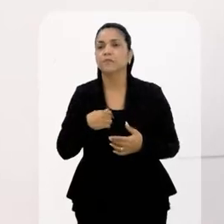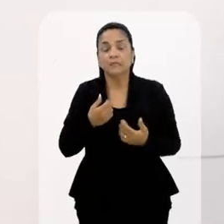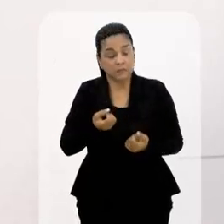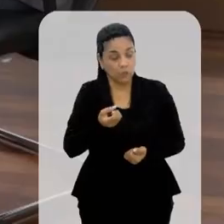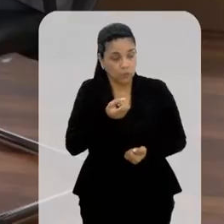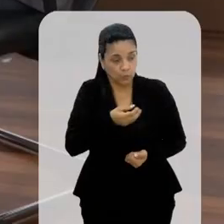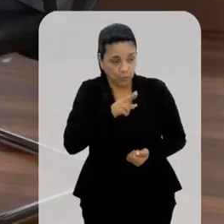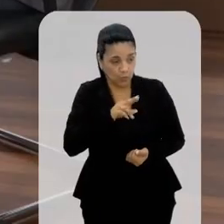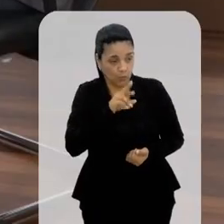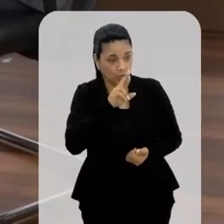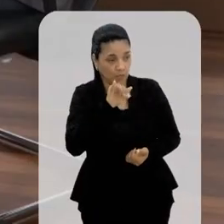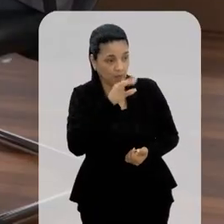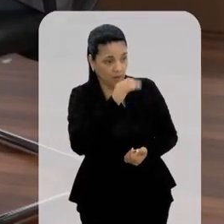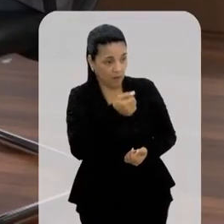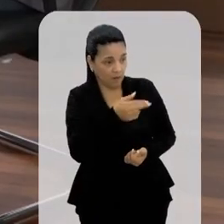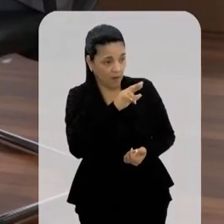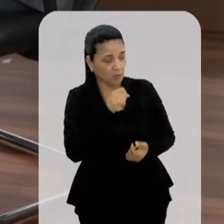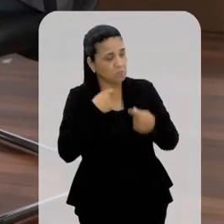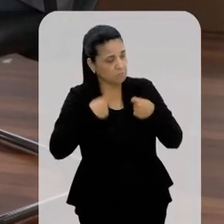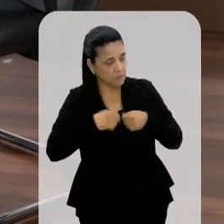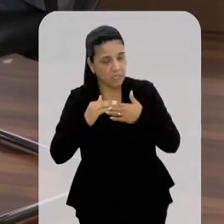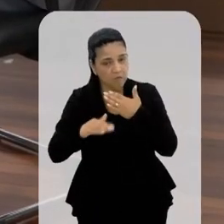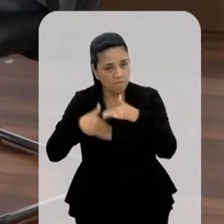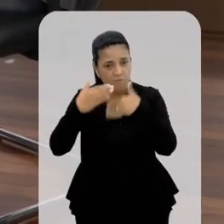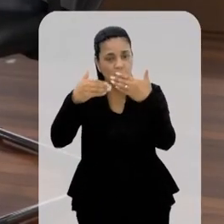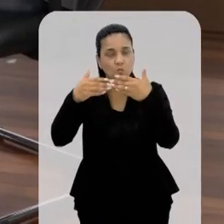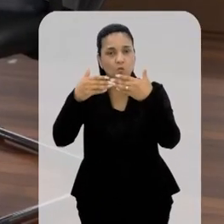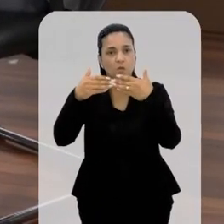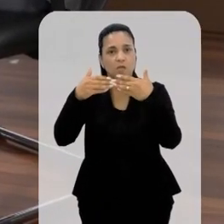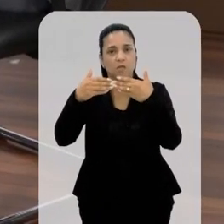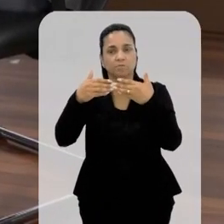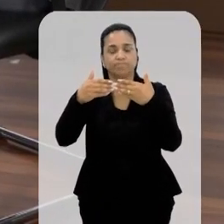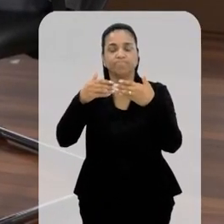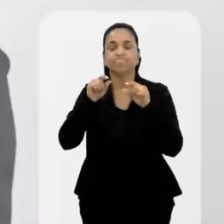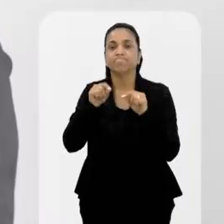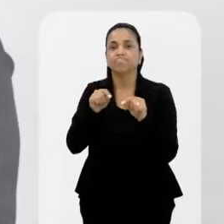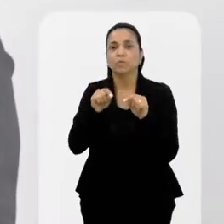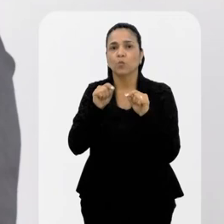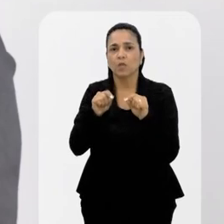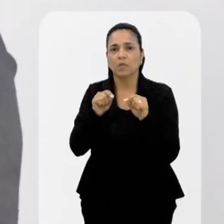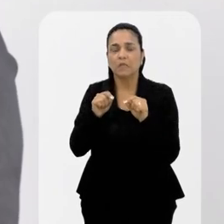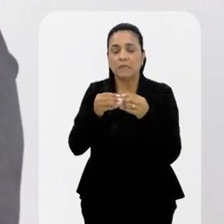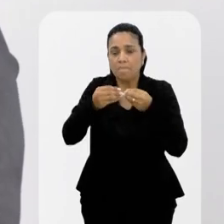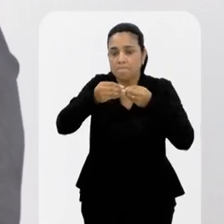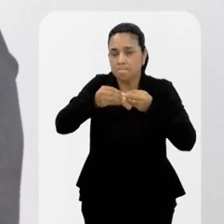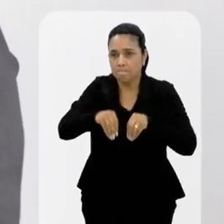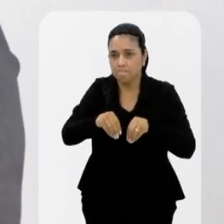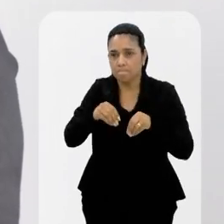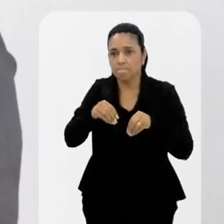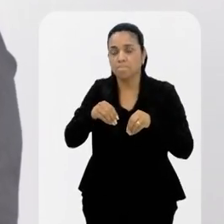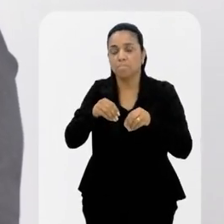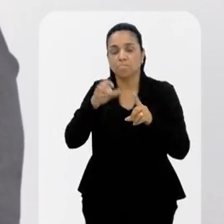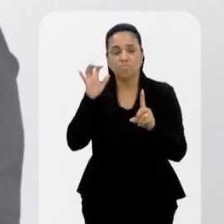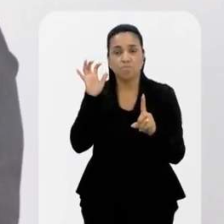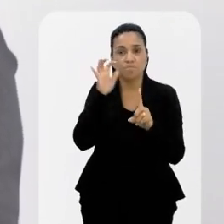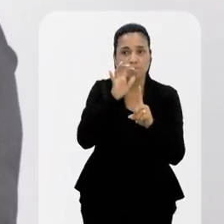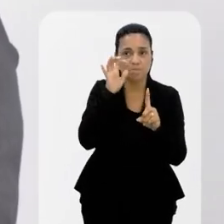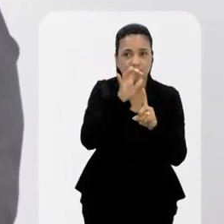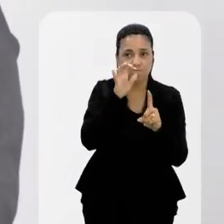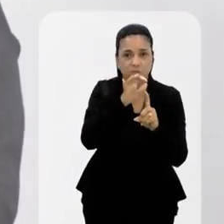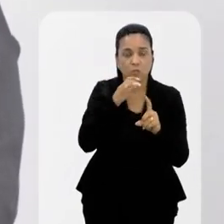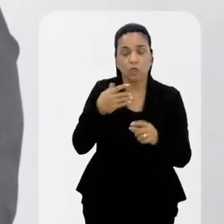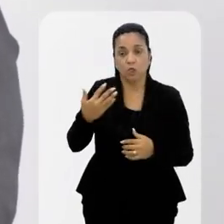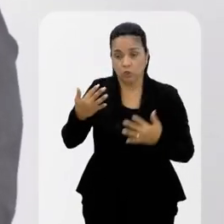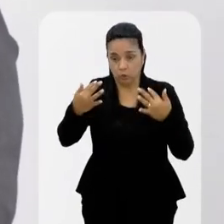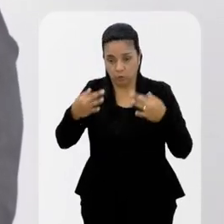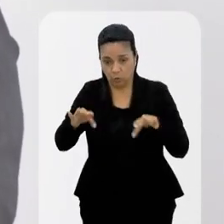colocou, doutor Ricardo, é o seguinte. Eu acho que temos que evoluir um pouco nessa concepção do dano moral. Porque o dano moral, segundo o Código Civil, o que é o dano